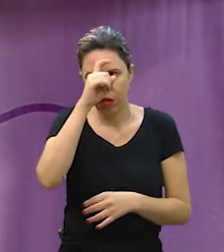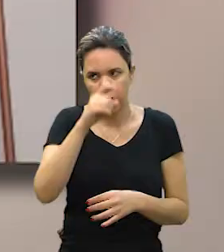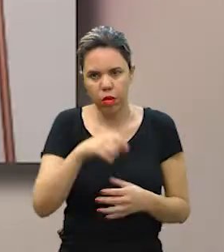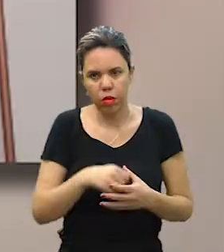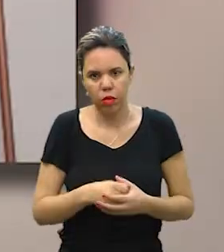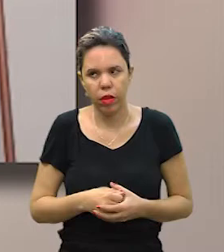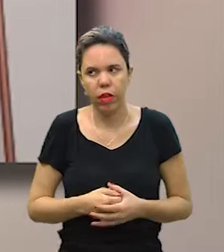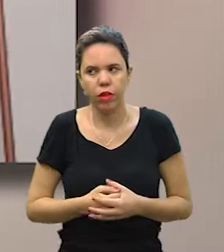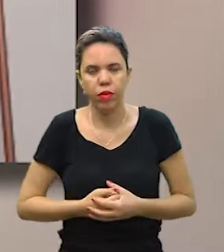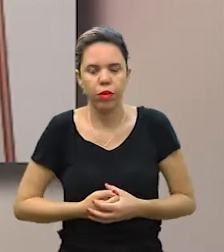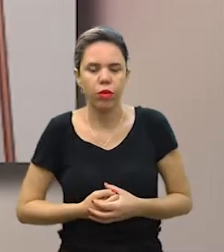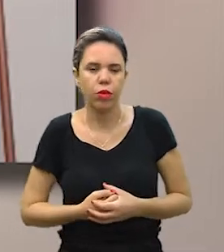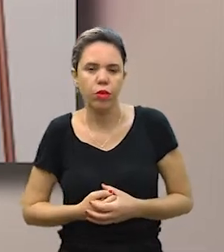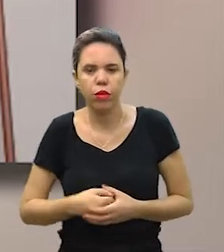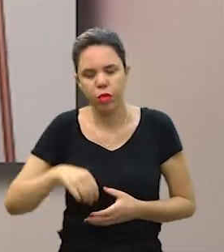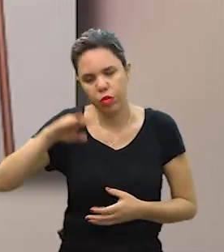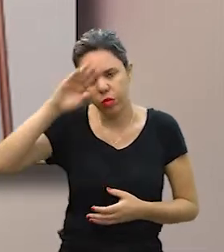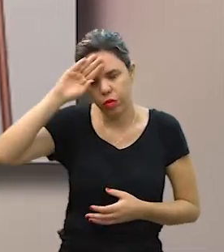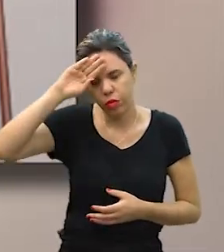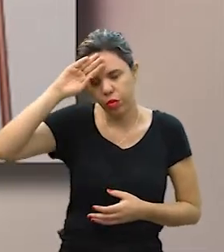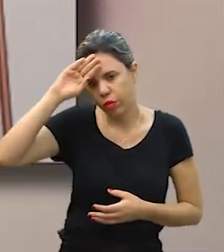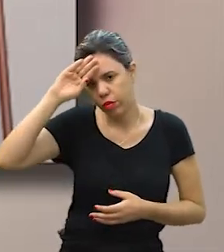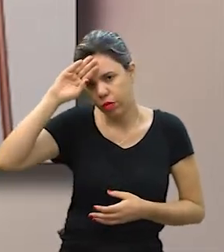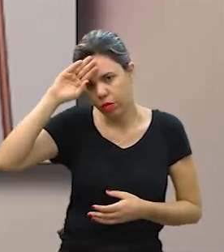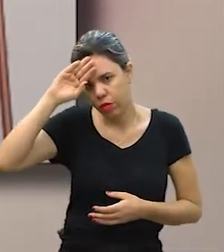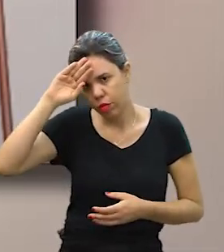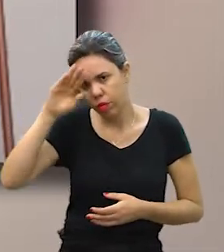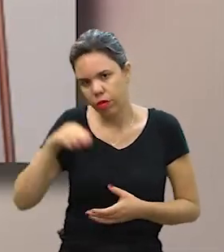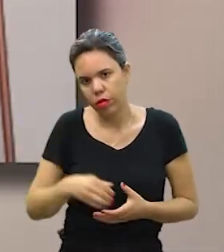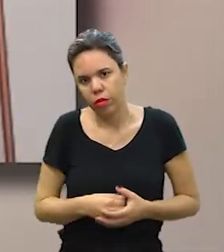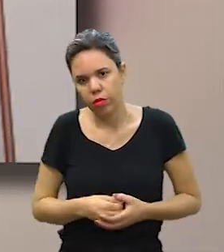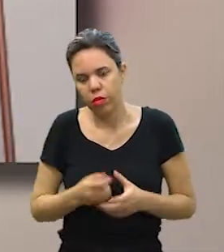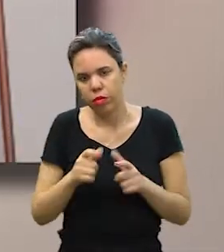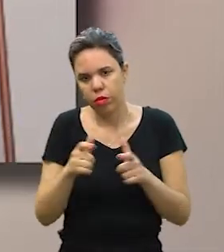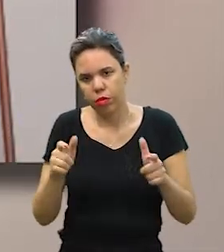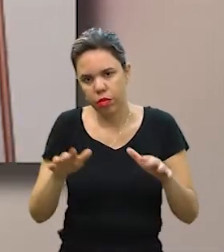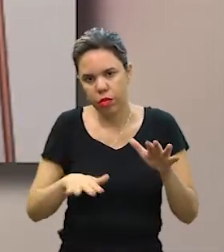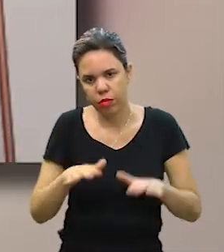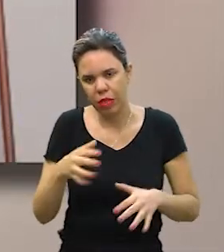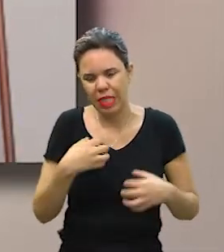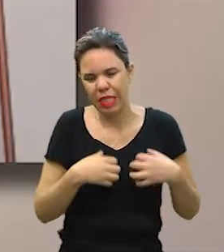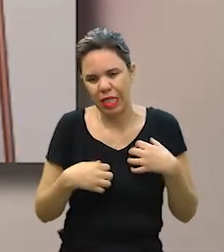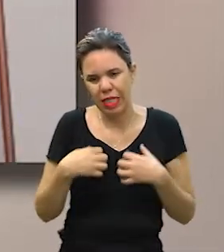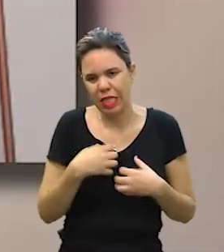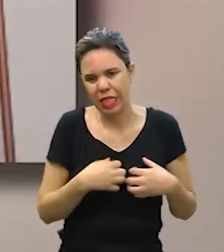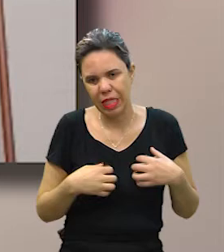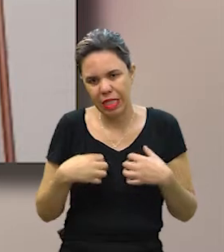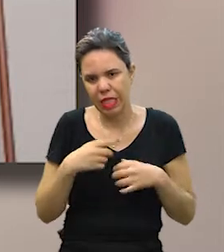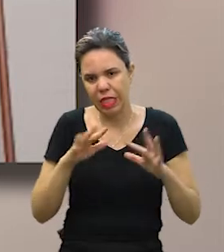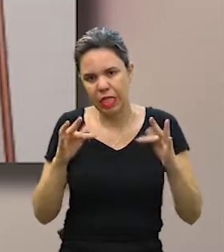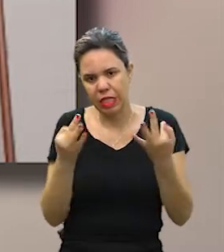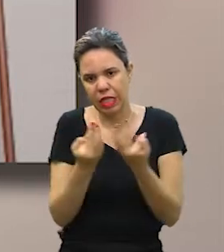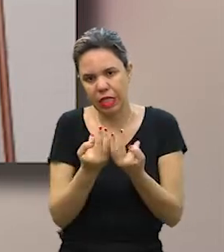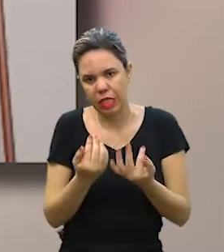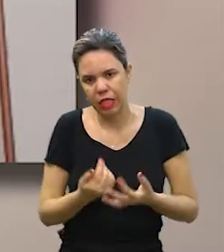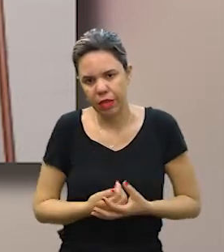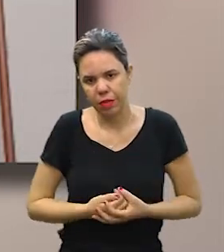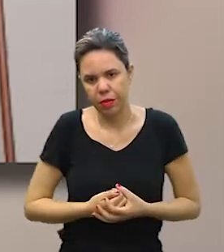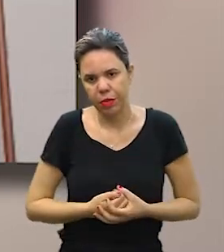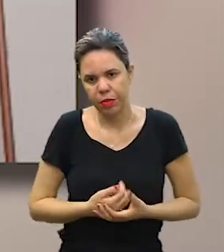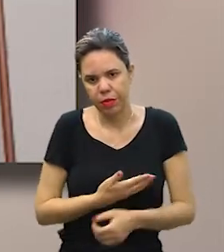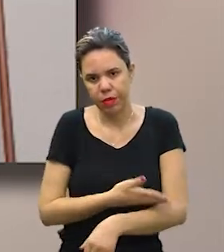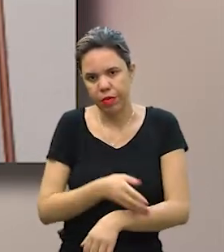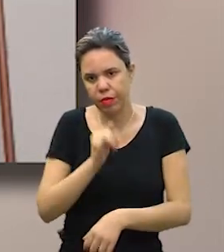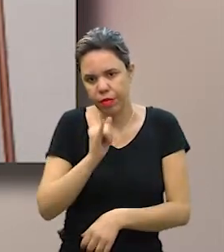hospital? Febre, apesar dela ser, na maioria das vezes, angustiante para os pais, né?